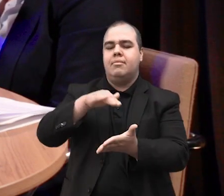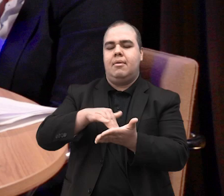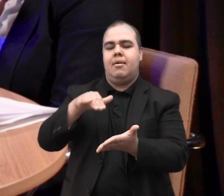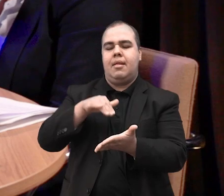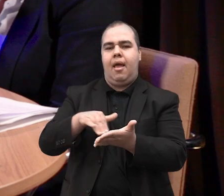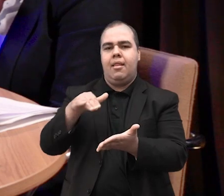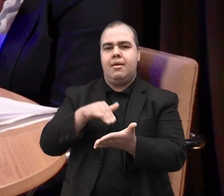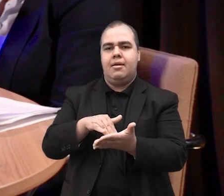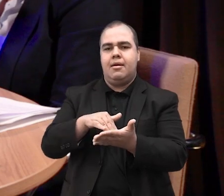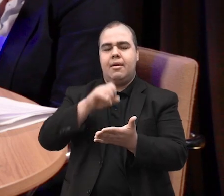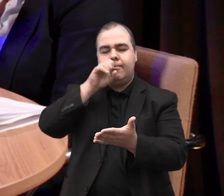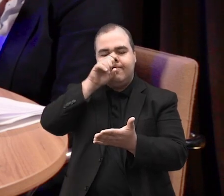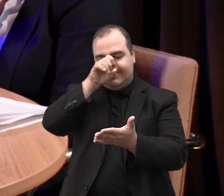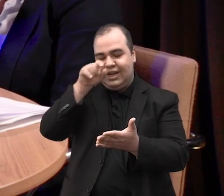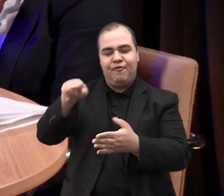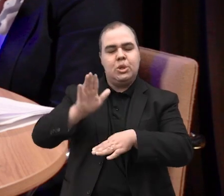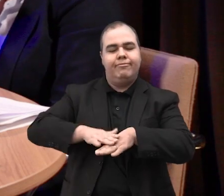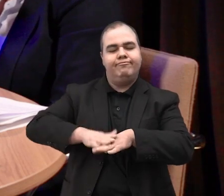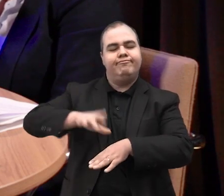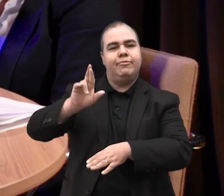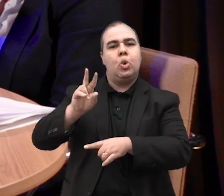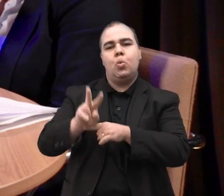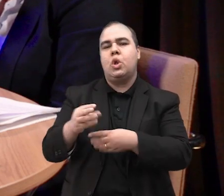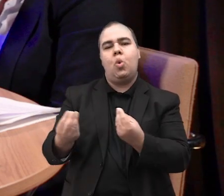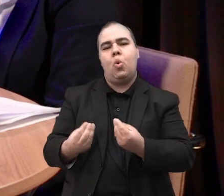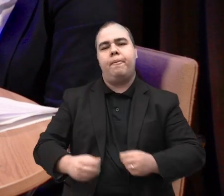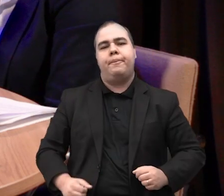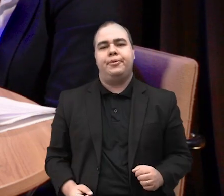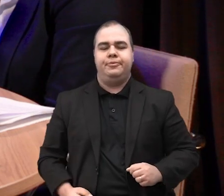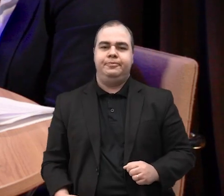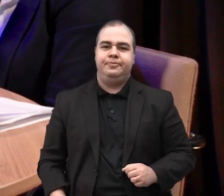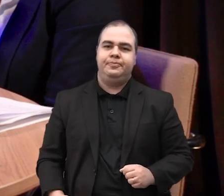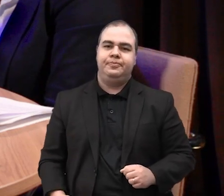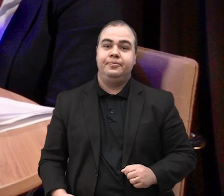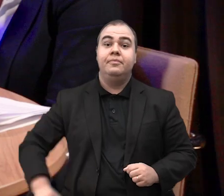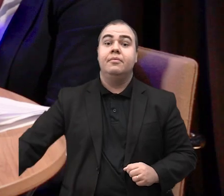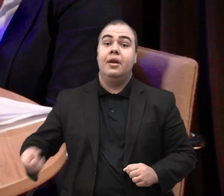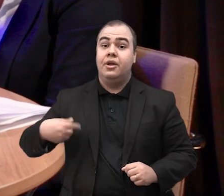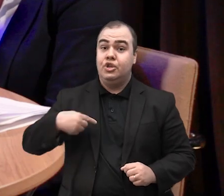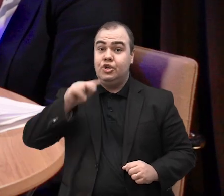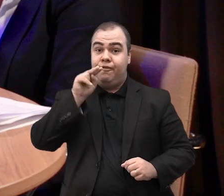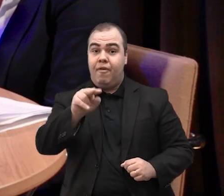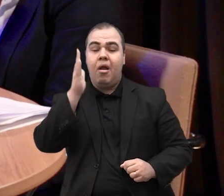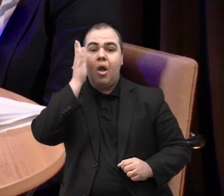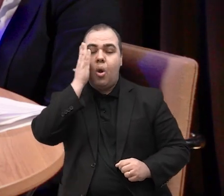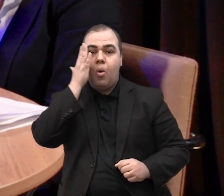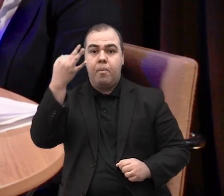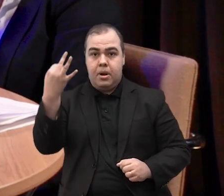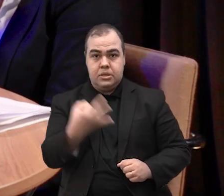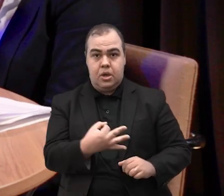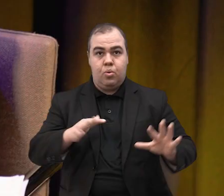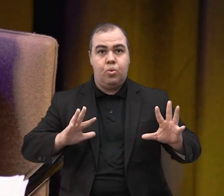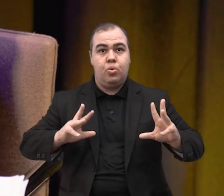da secretaria ou dessa secretaria que você cuida fundamentalmente embora a gente parta dessa compreensão né de